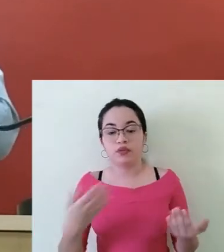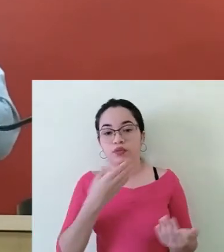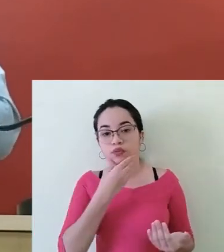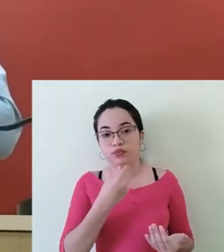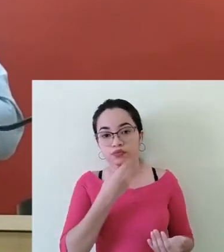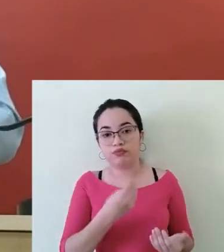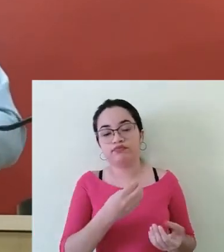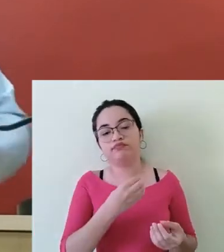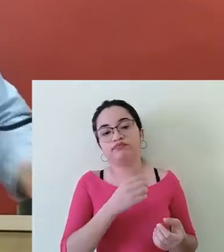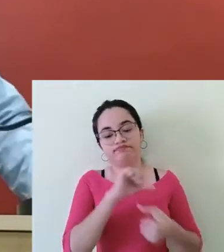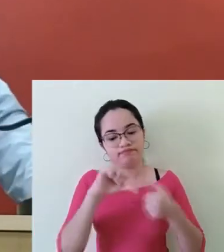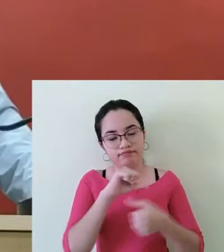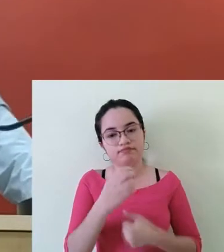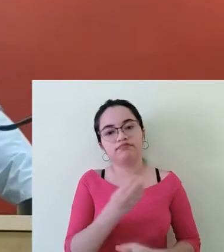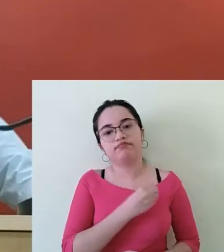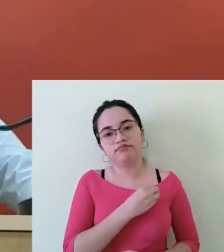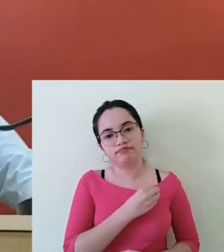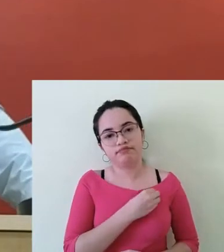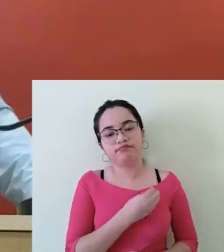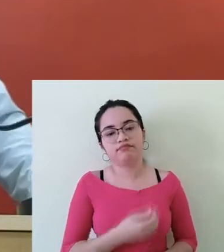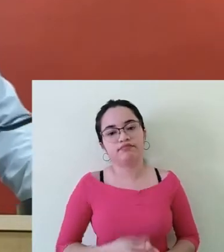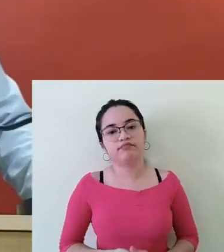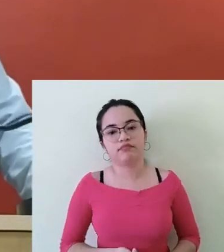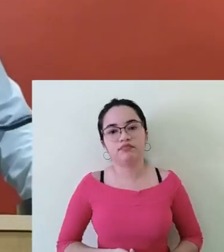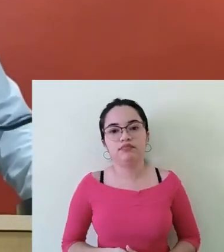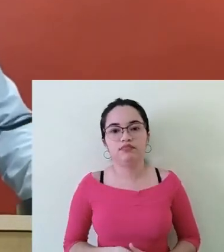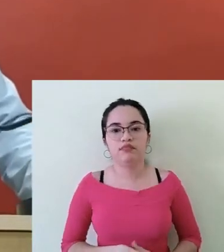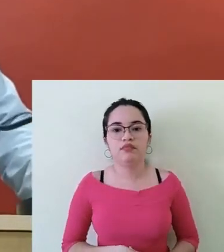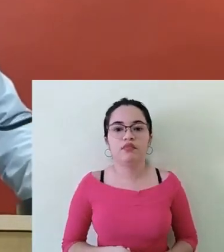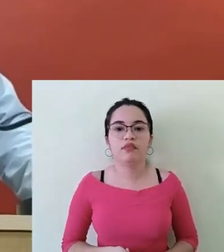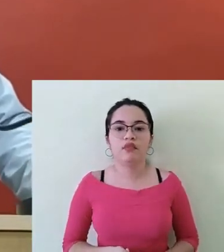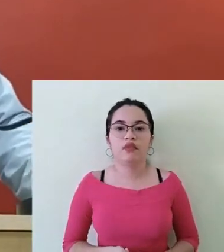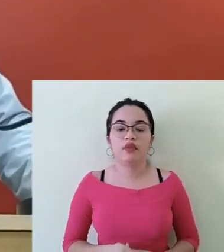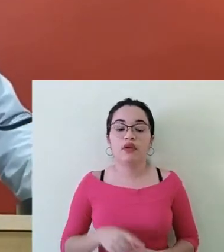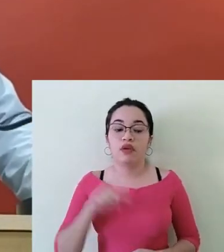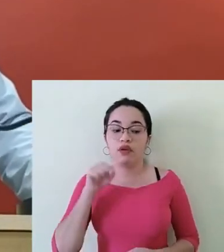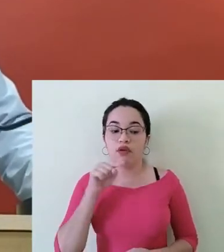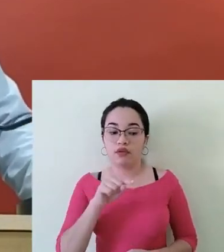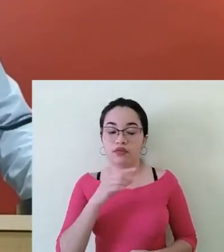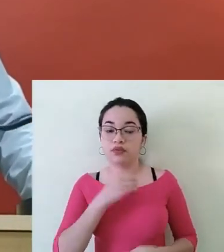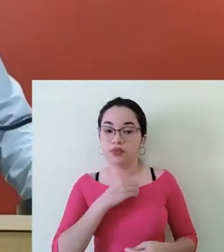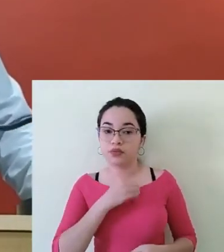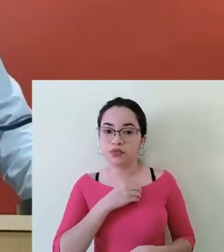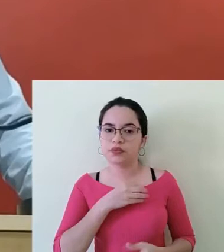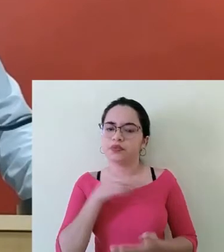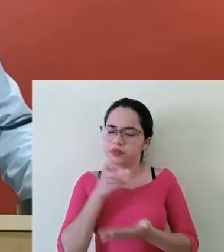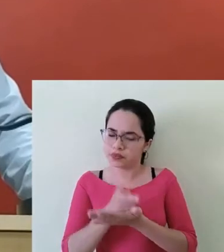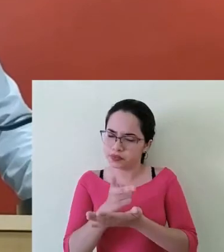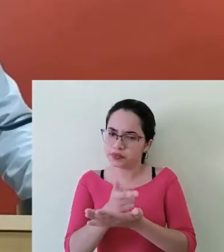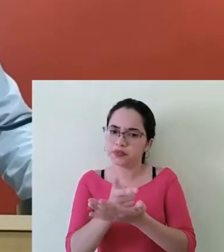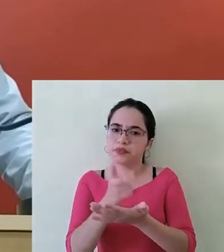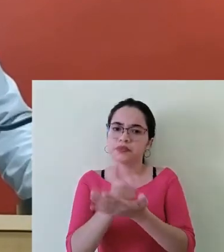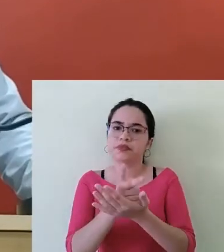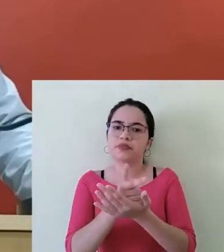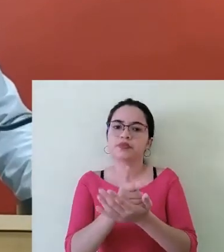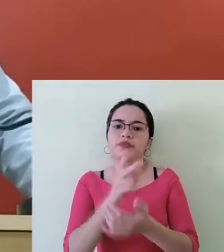se tornou pecador e transgressor. Essa corrupção, ela se tornou